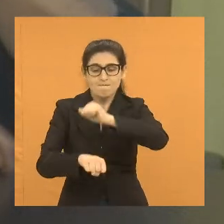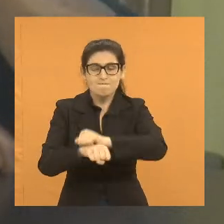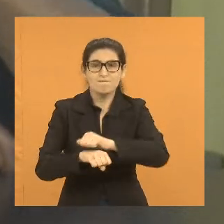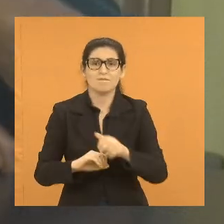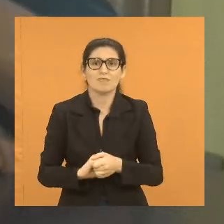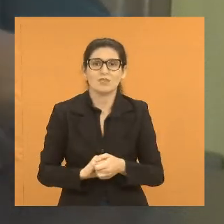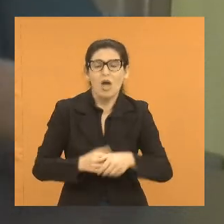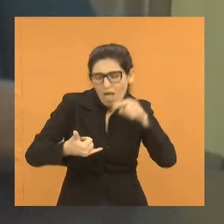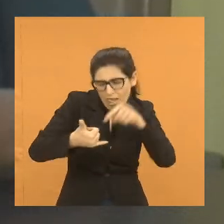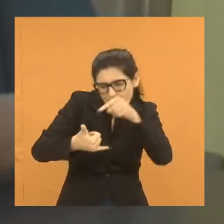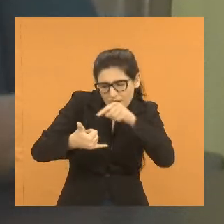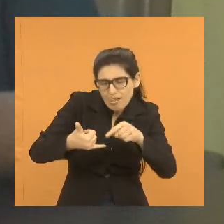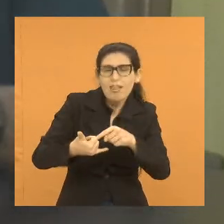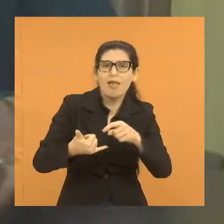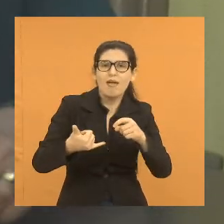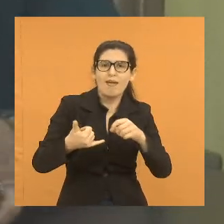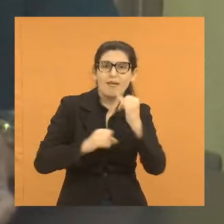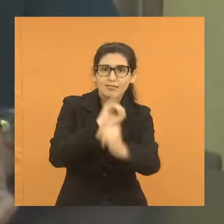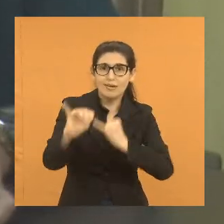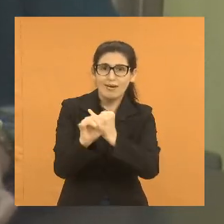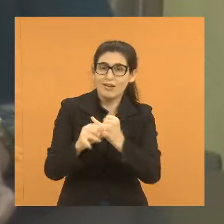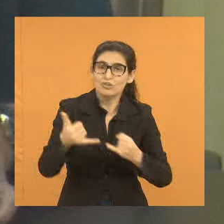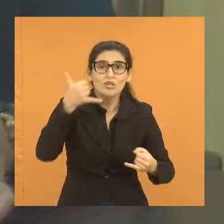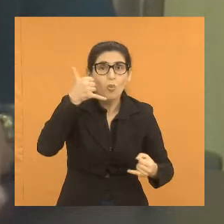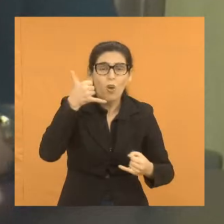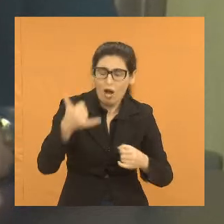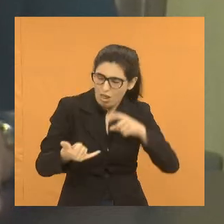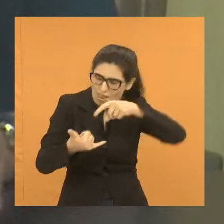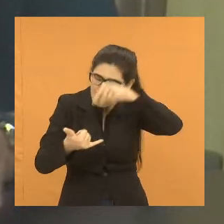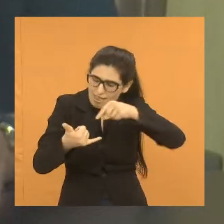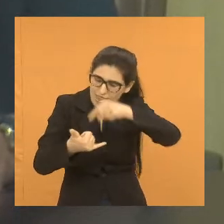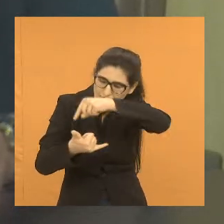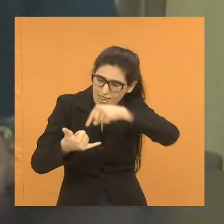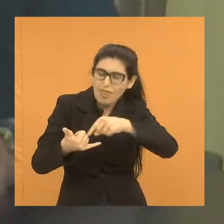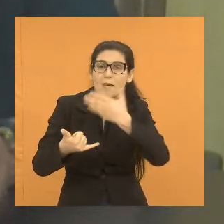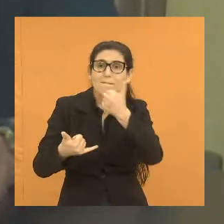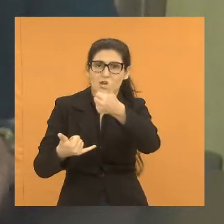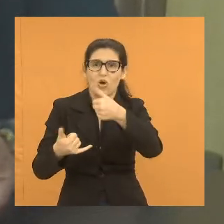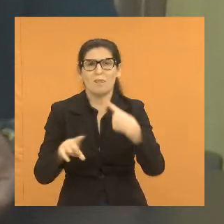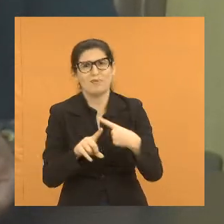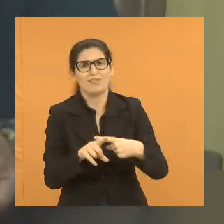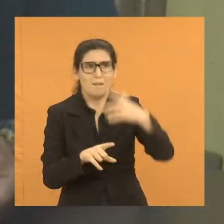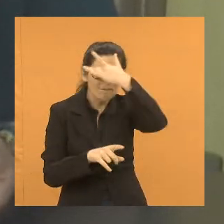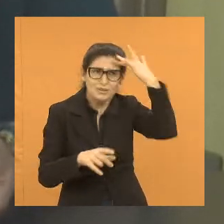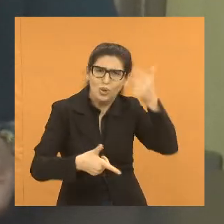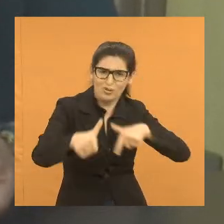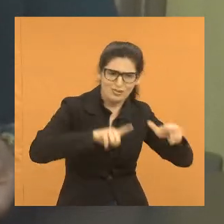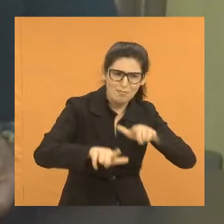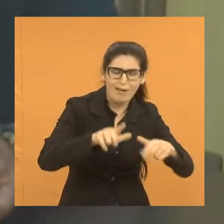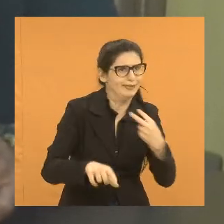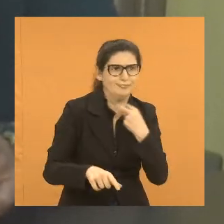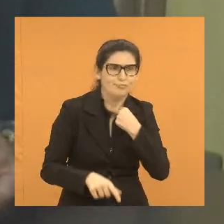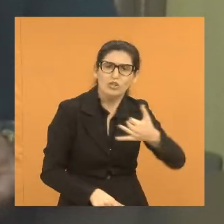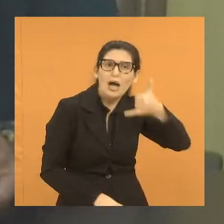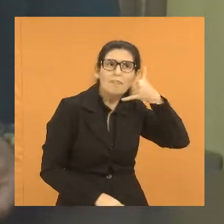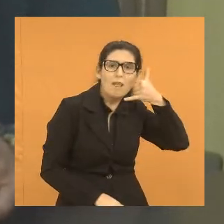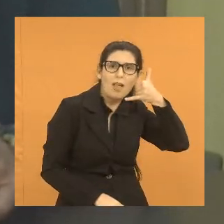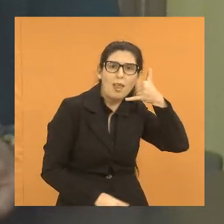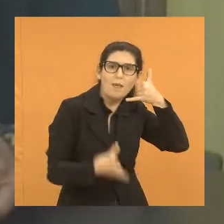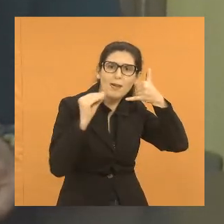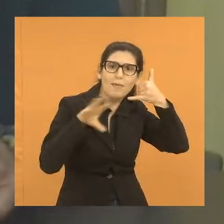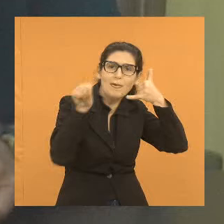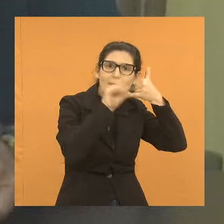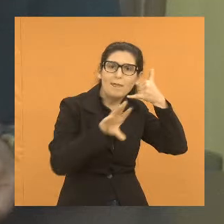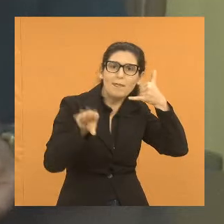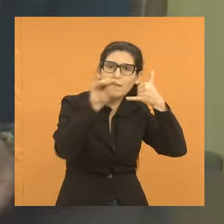ajudar muito, por conta que, muitas vezes, você não pode atender o telefone no horário do trabalho. Aqui também eu quero ressaltar,